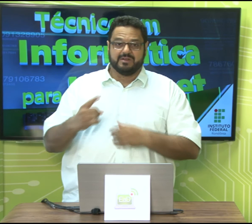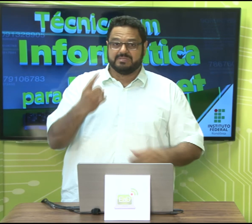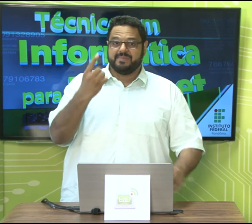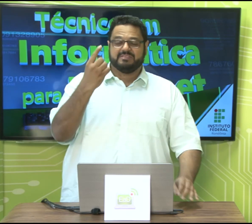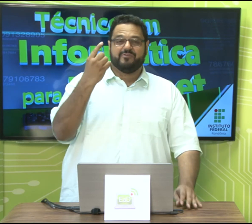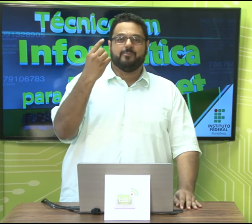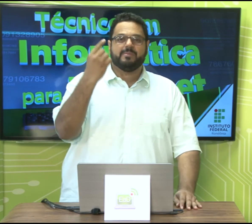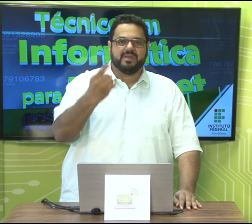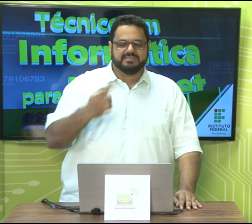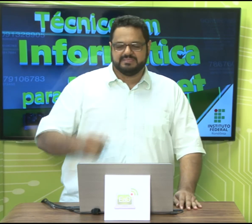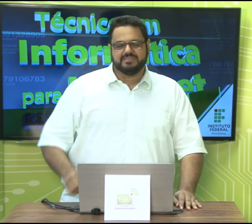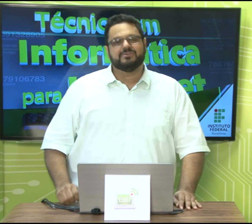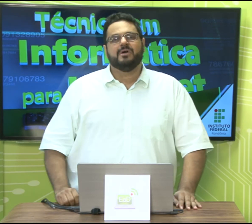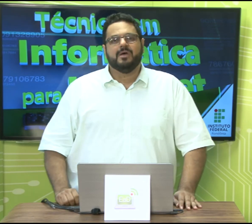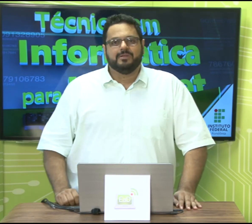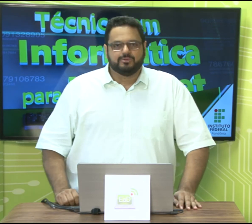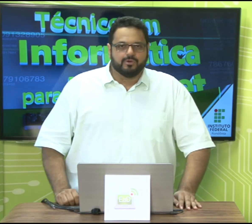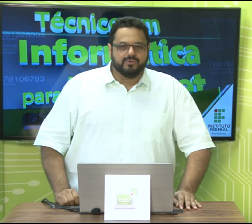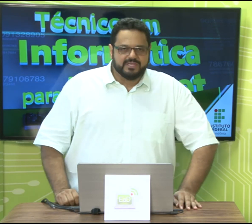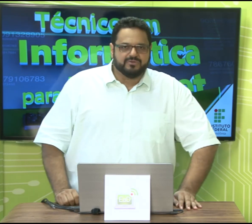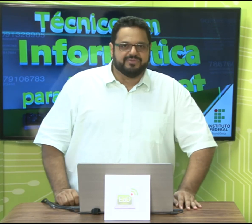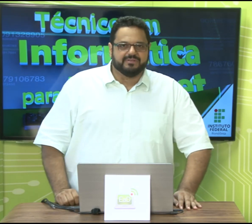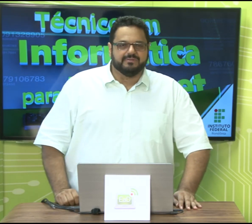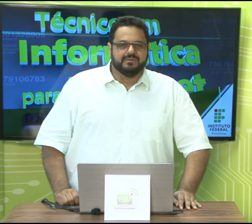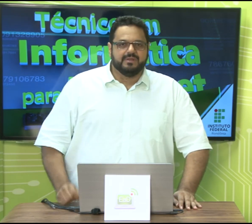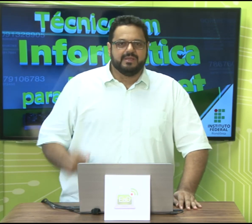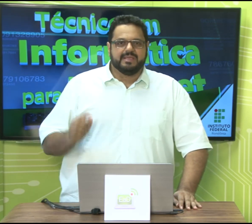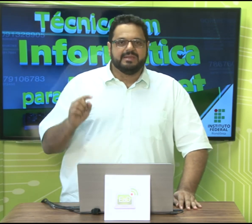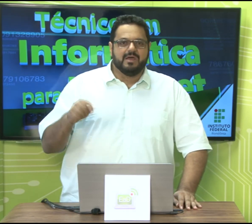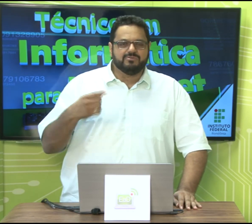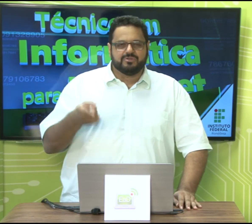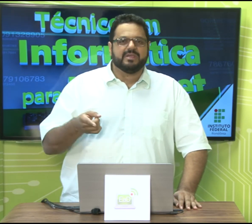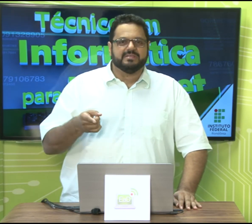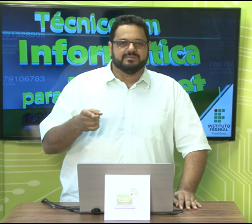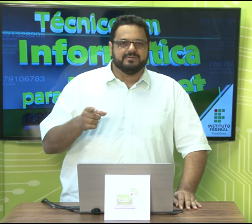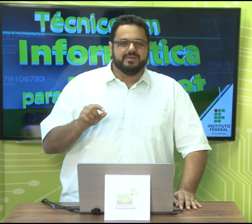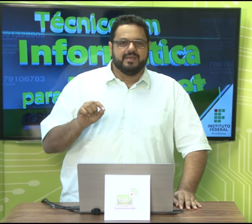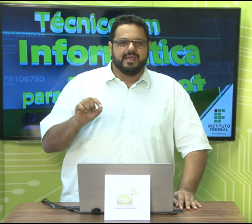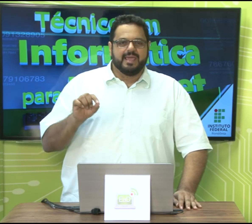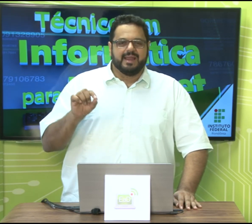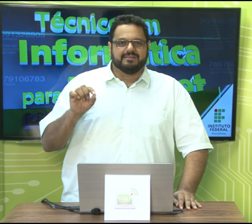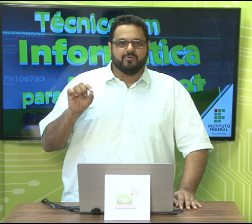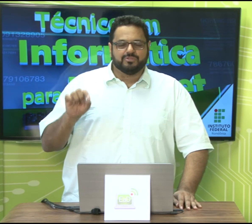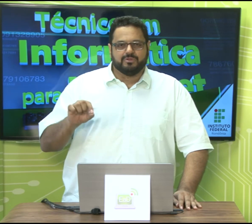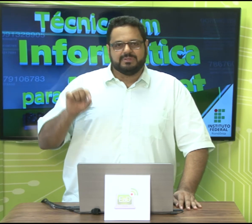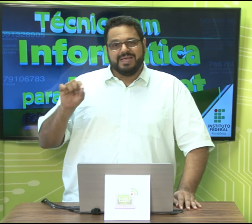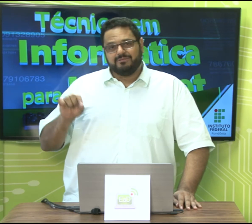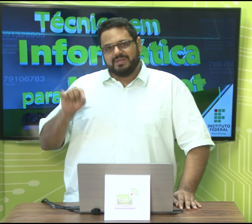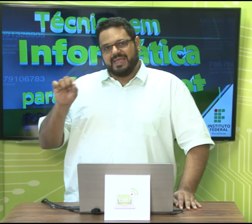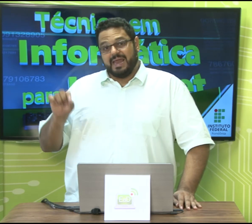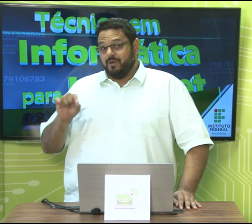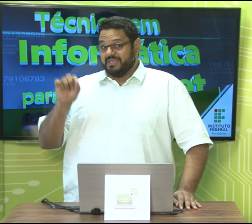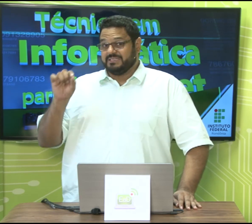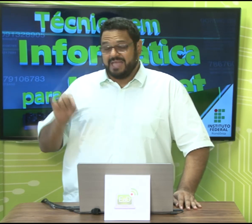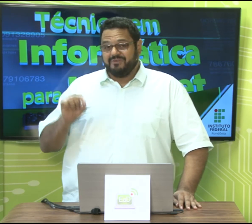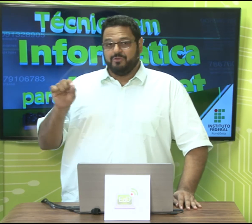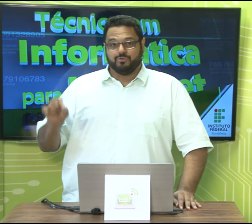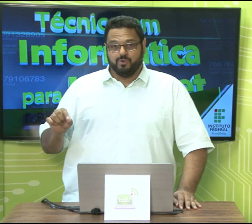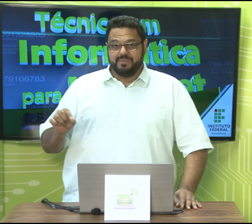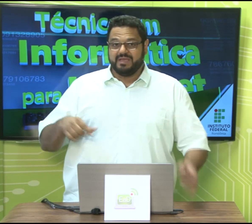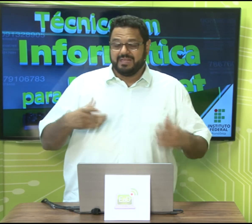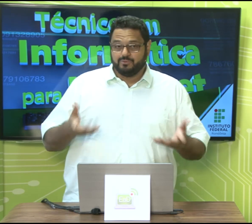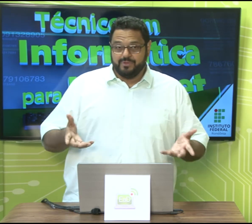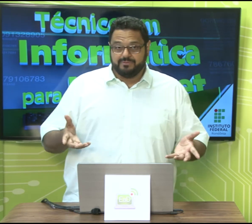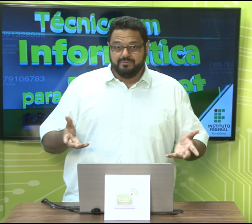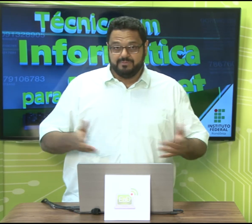de exercícios que ela não sabia resolver, o primeiro exercício todo resolvido. E não só isso, ela gostou tanto daquela aula que estava no